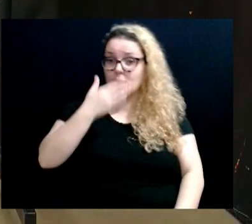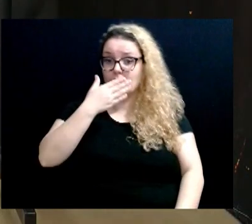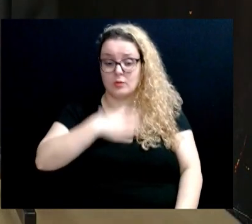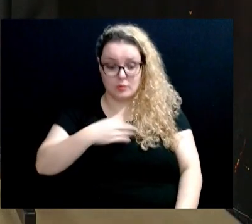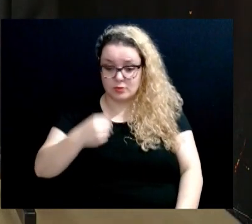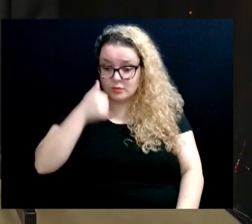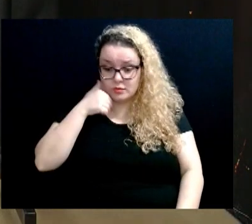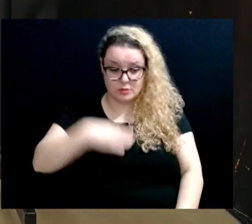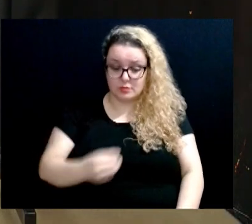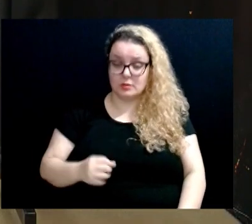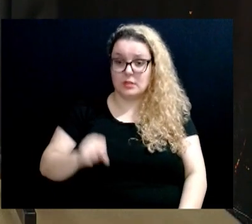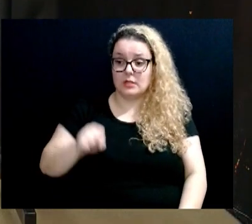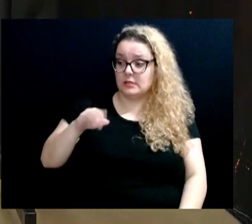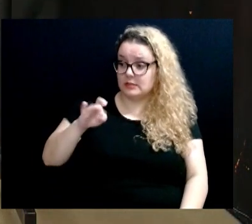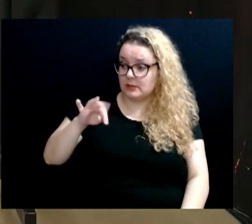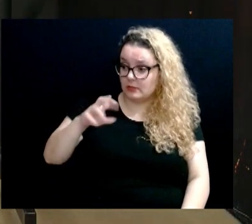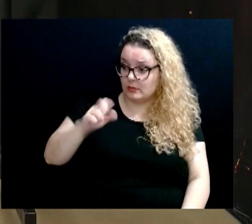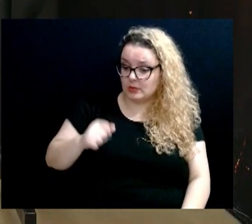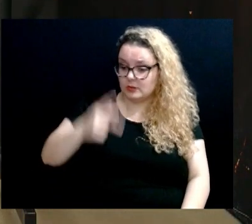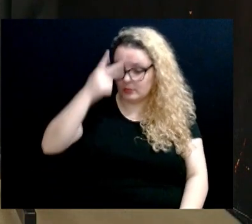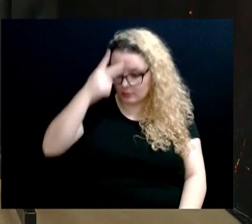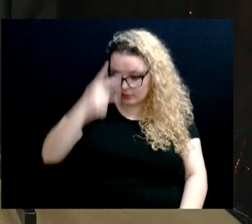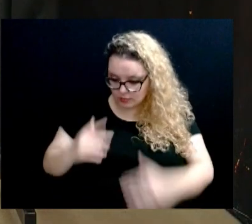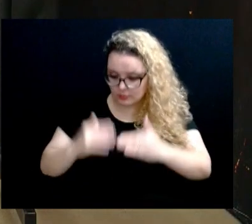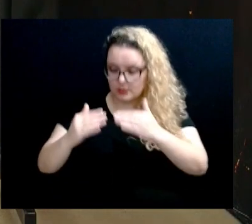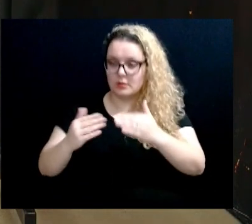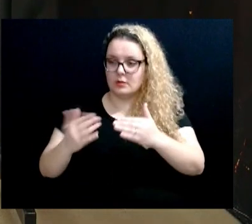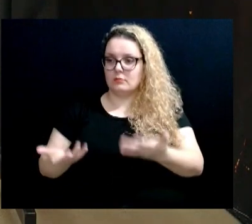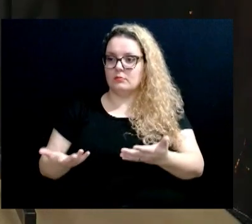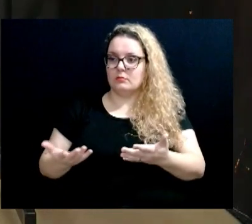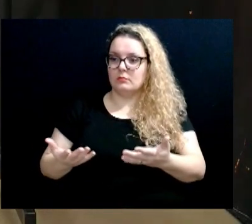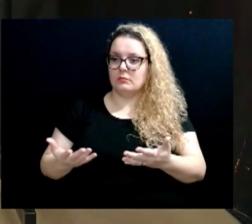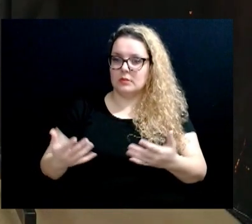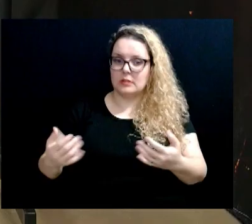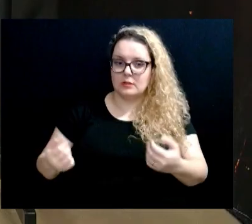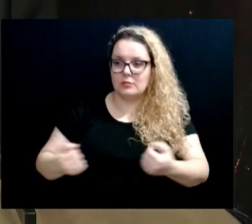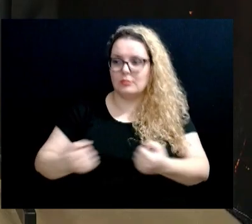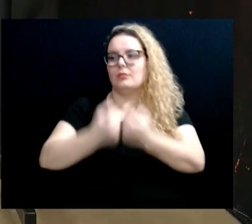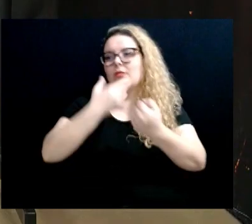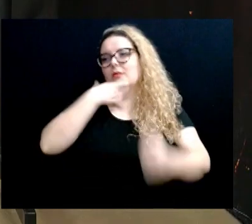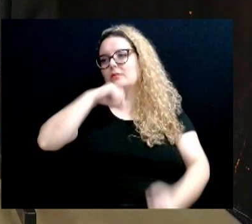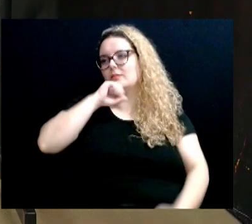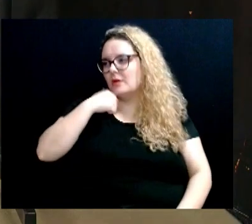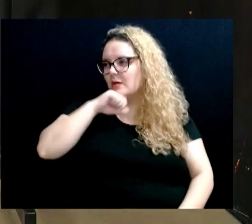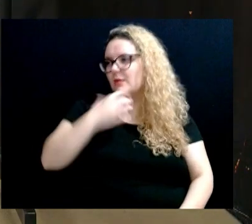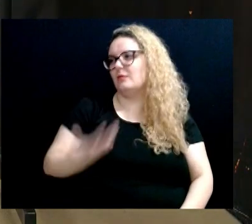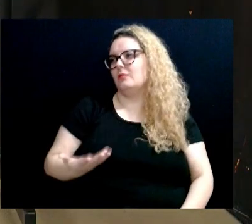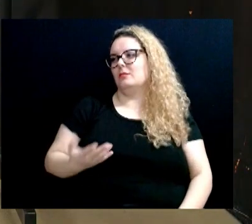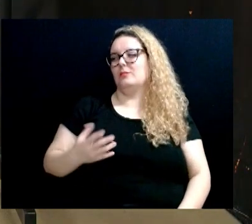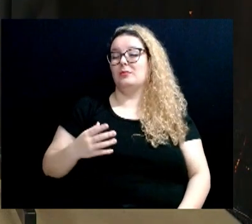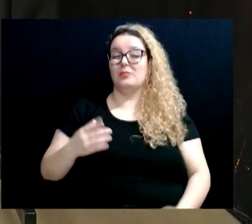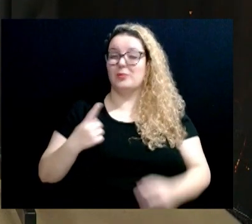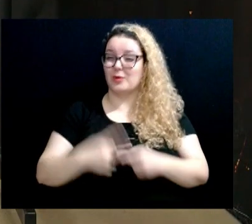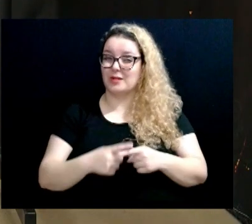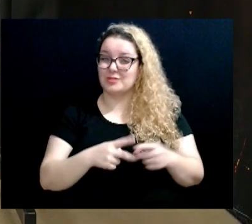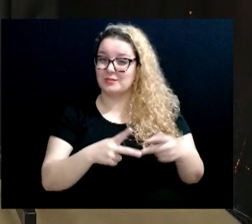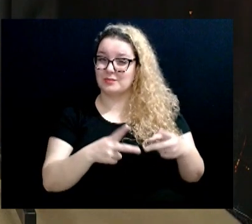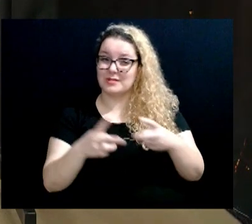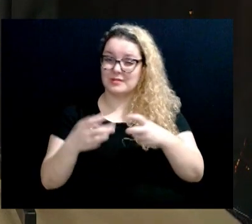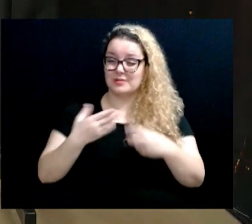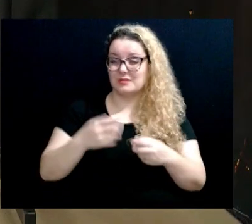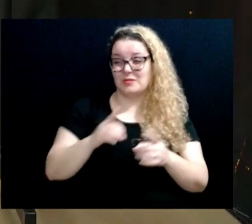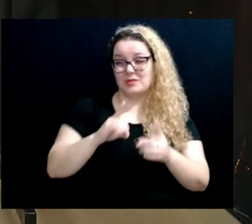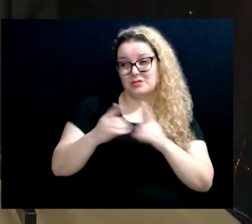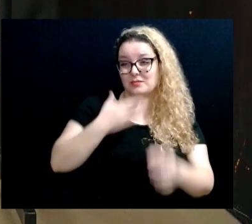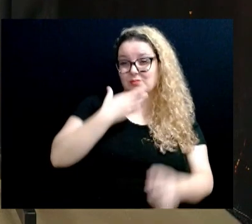poder evitar os conflitos com os pais, porque eles já leram ali a dinâmica dos pais, já entenderam a situação que estão vivendo.